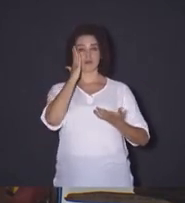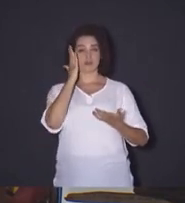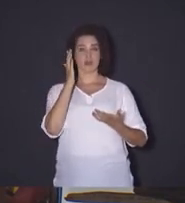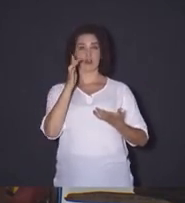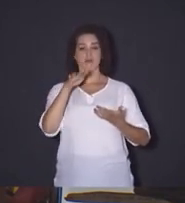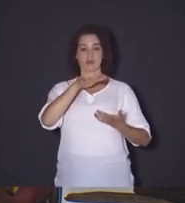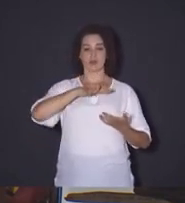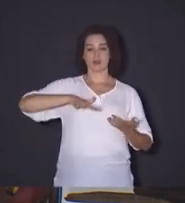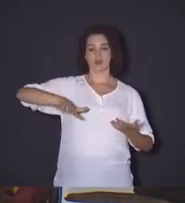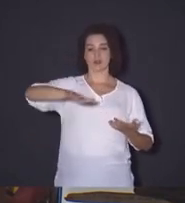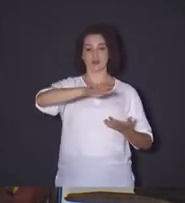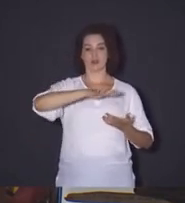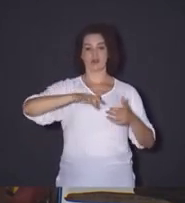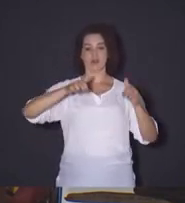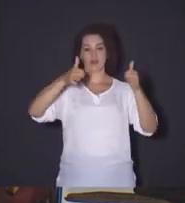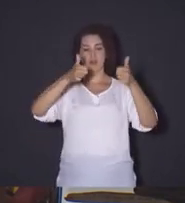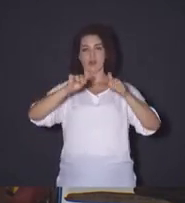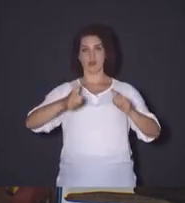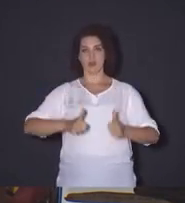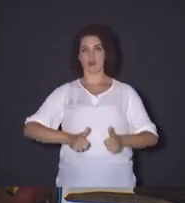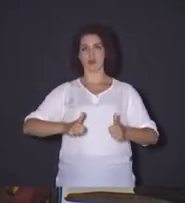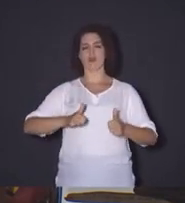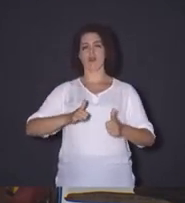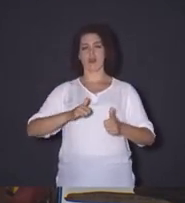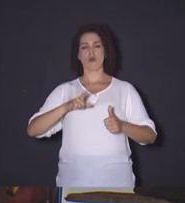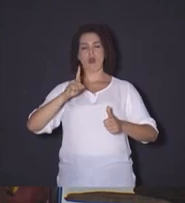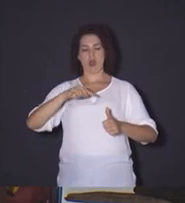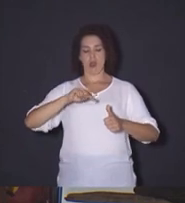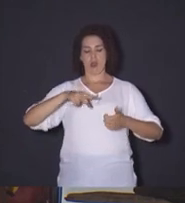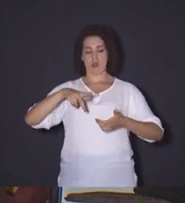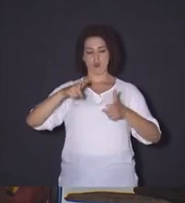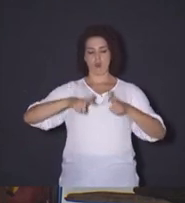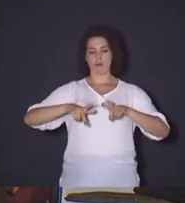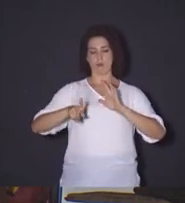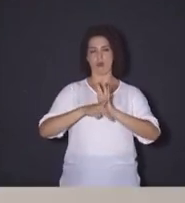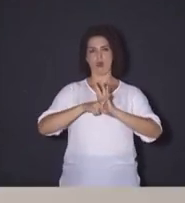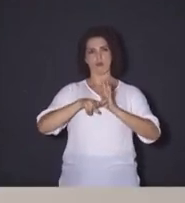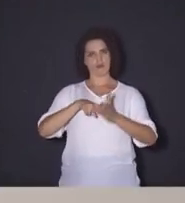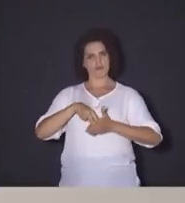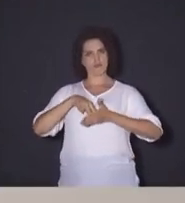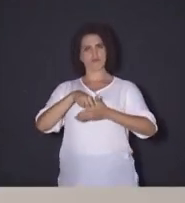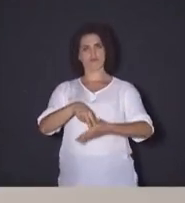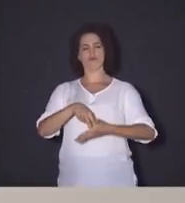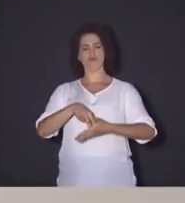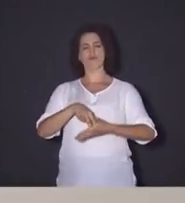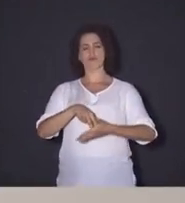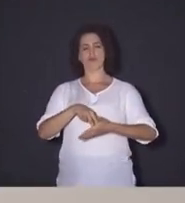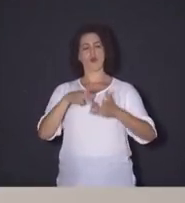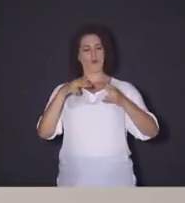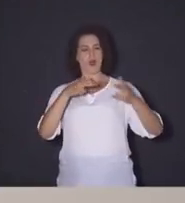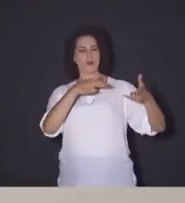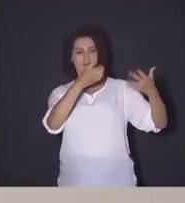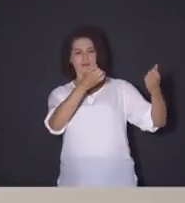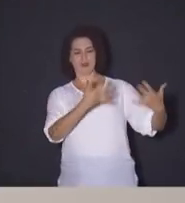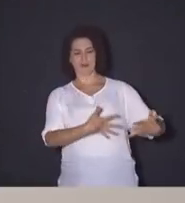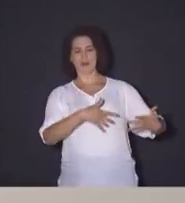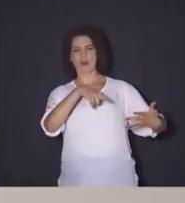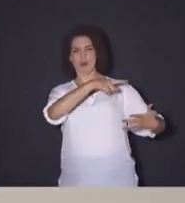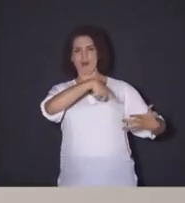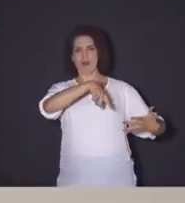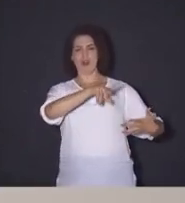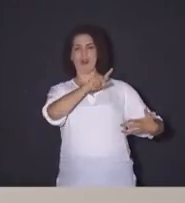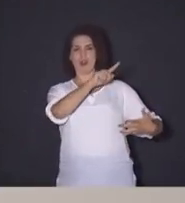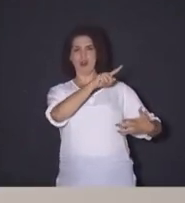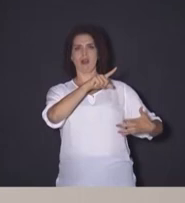resistência e como a senhora muito claramente muito bem falou o trabalho na perspectiva de fortalecimento da autoestima